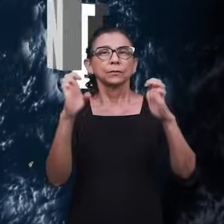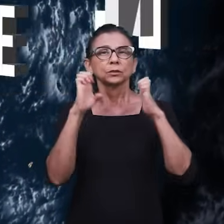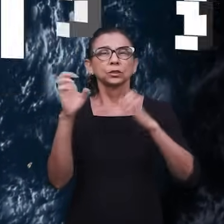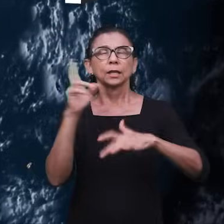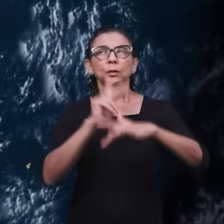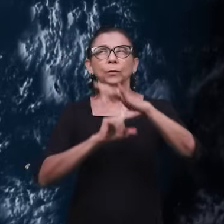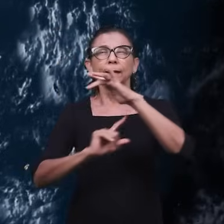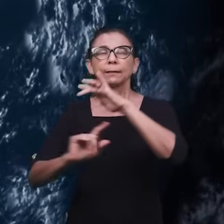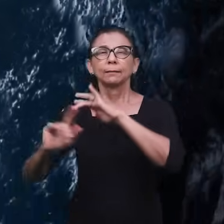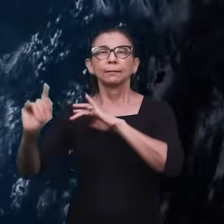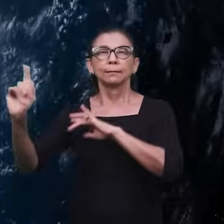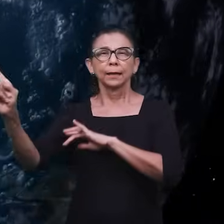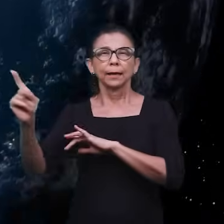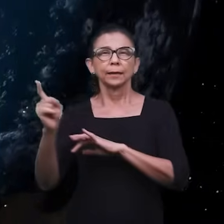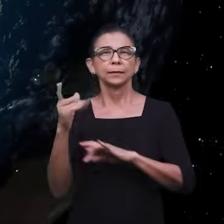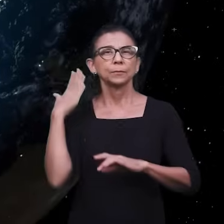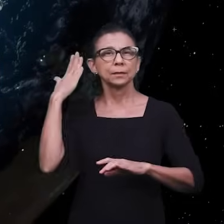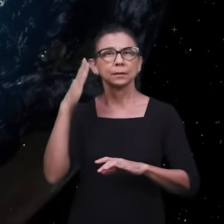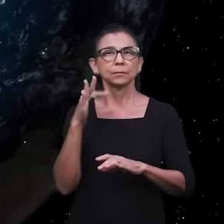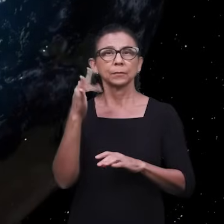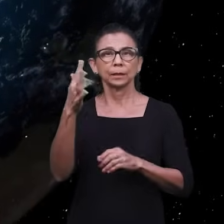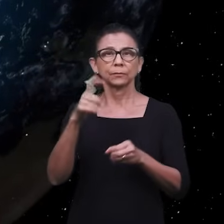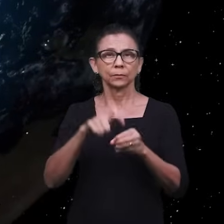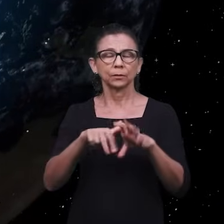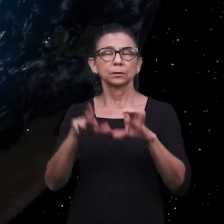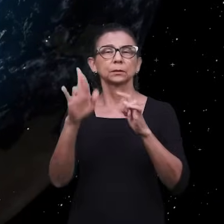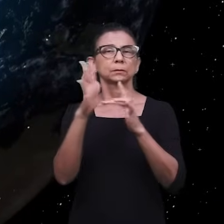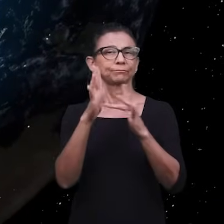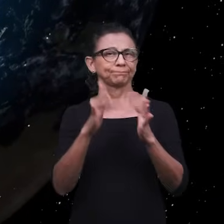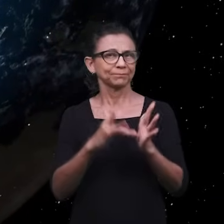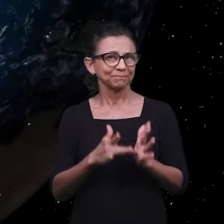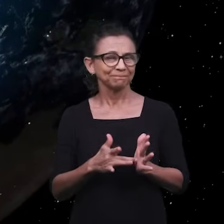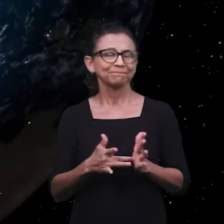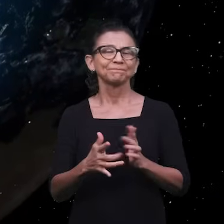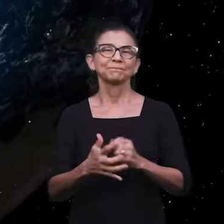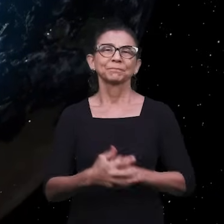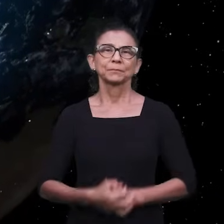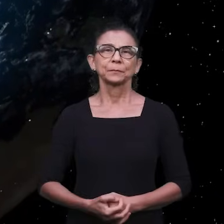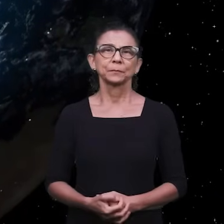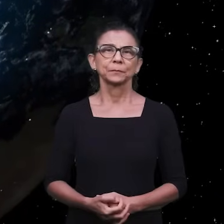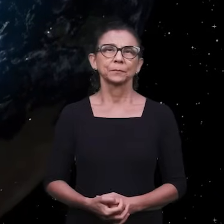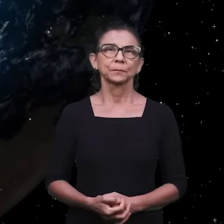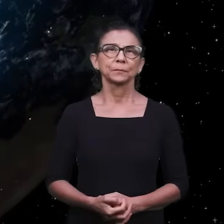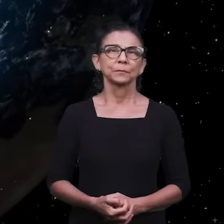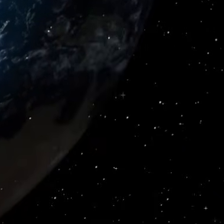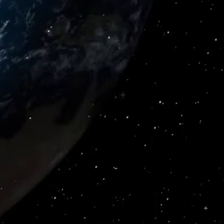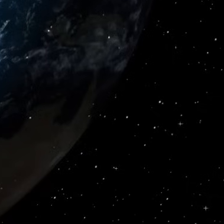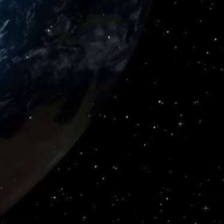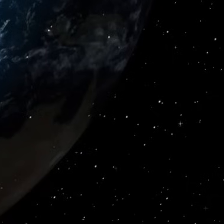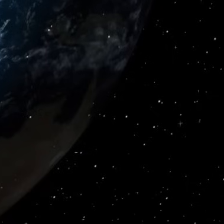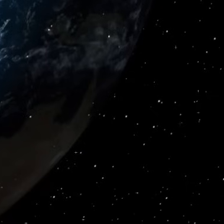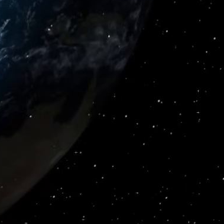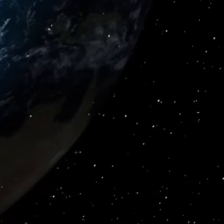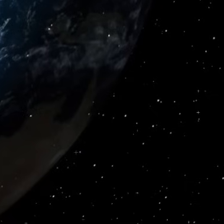alcançadas pelo Evangelho Eterno e pela mensagem da breve volta do Senhor Jesus.